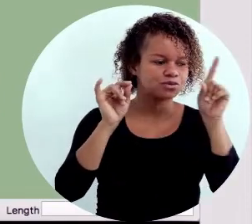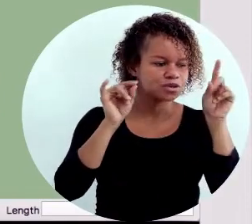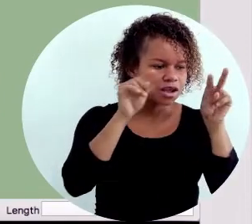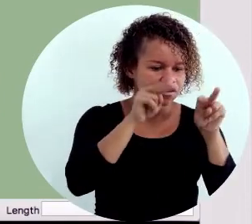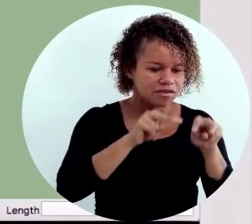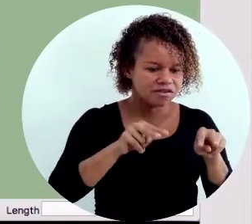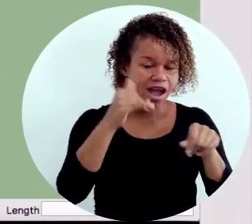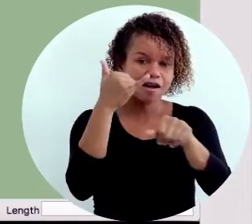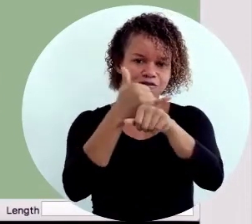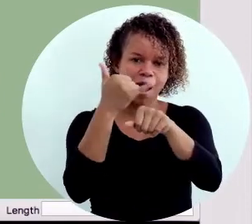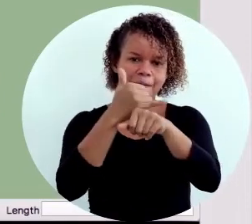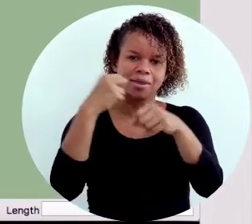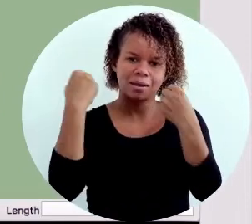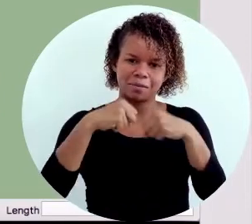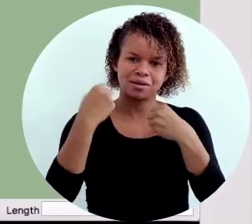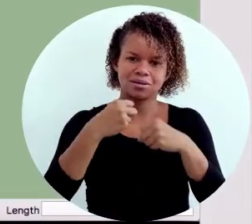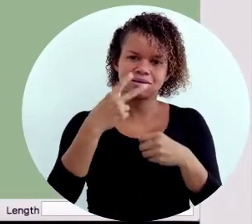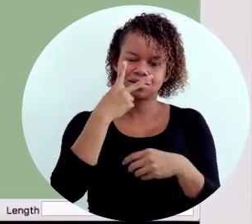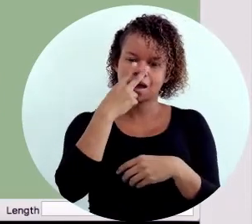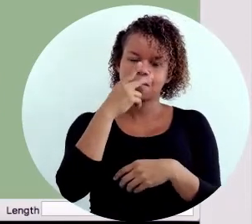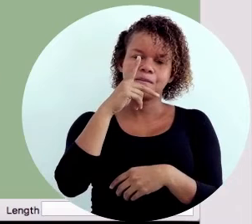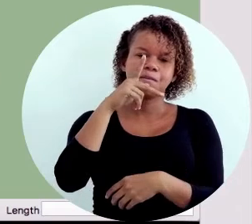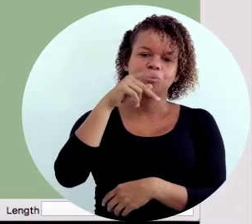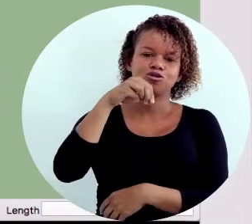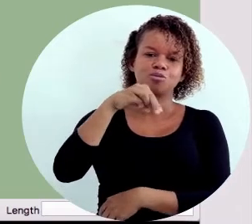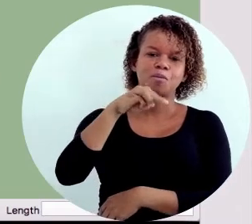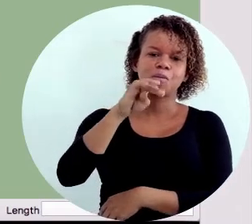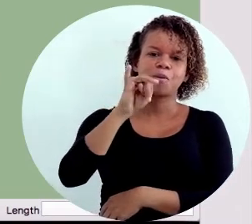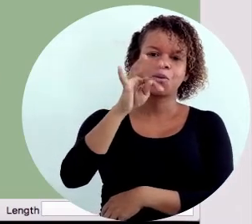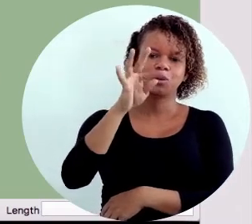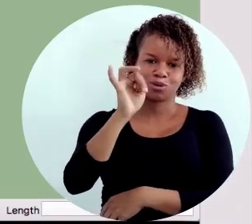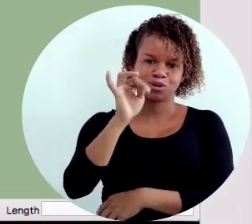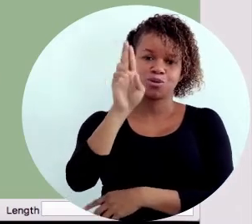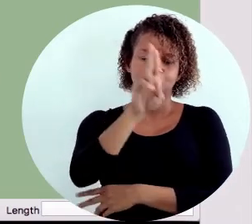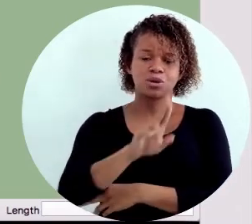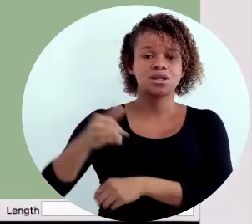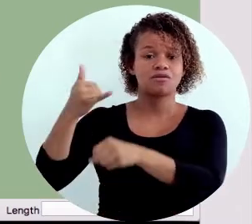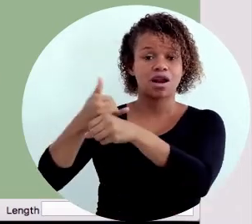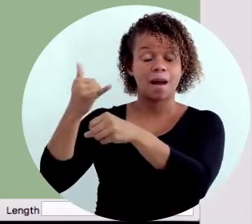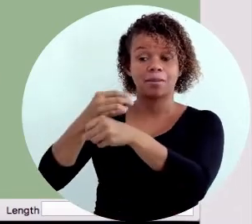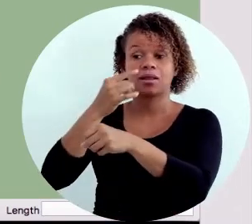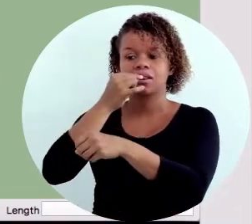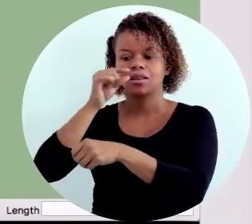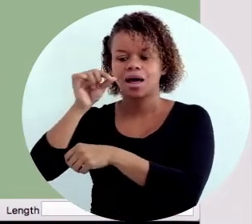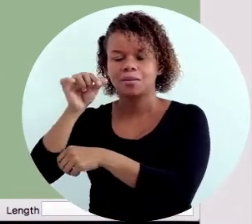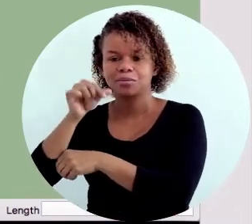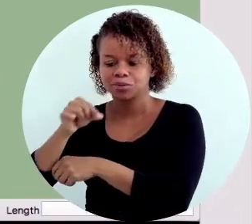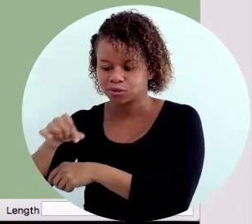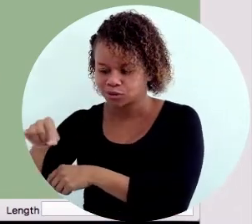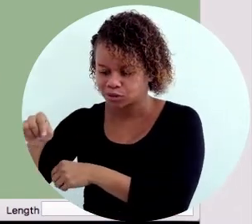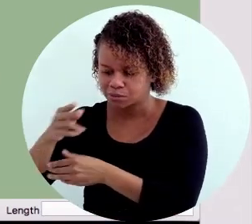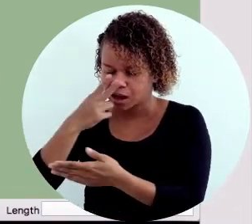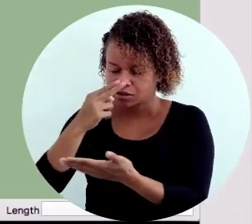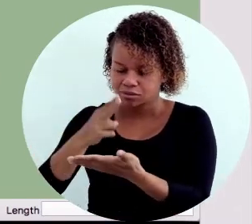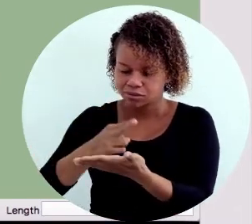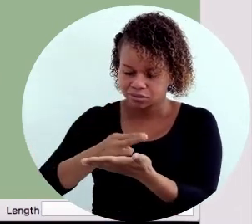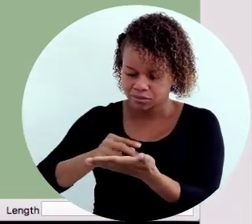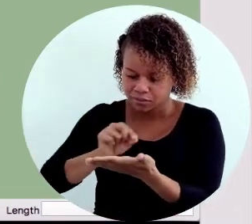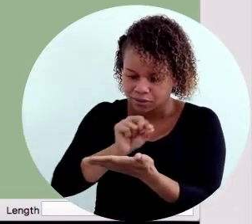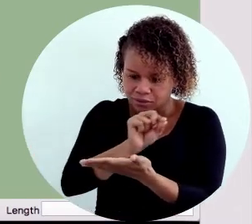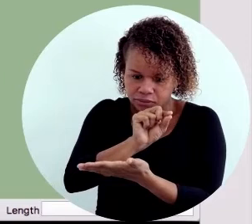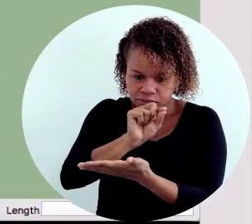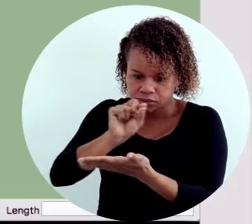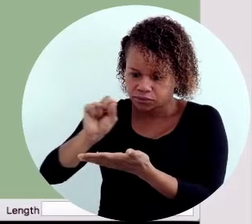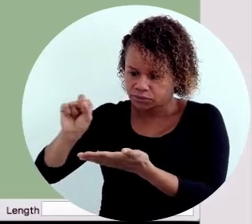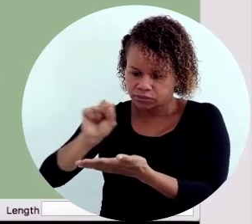No SketchUp nós temos também a ferramenta de precisão, como o midpoint. Utilizando a ferramenta do lápis e passando o lápis